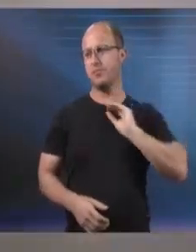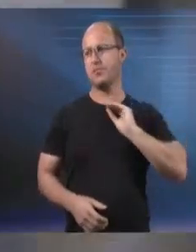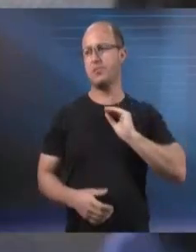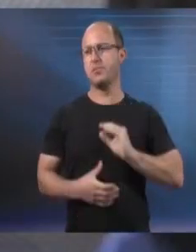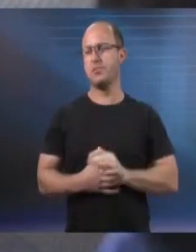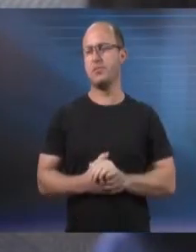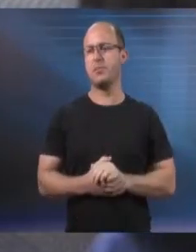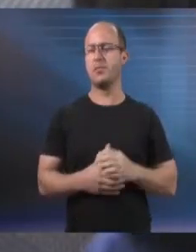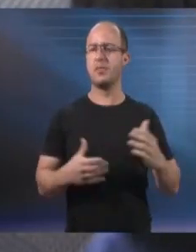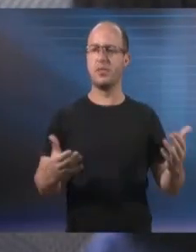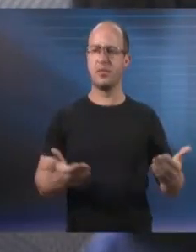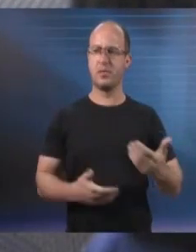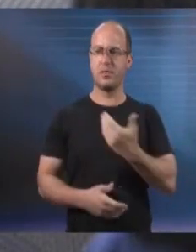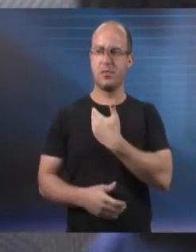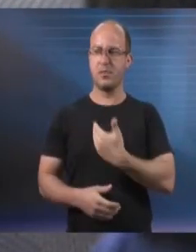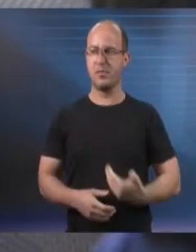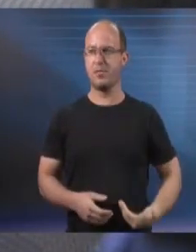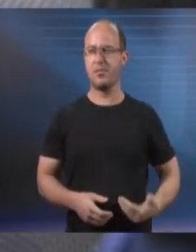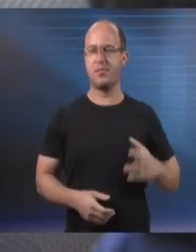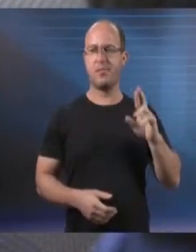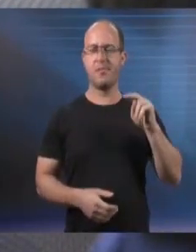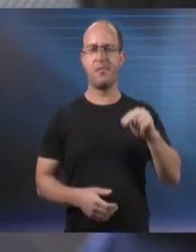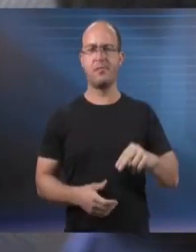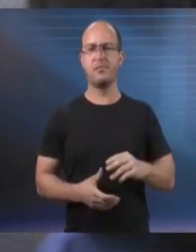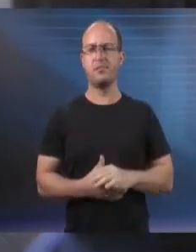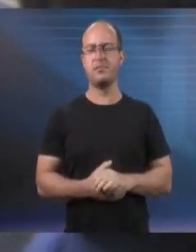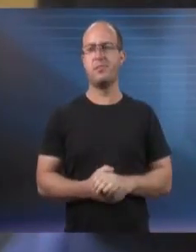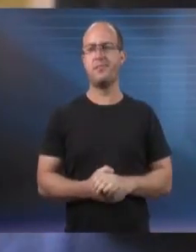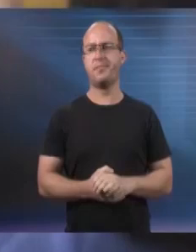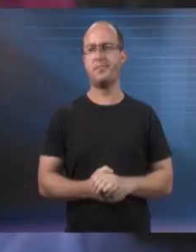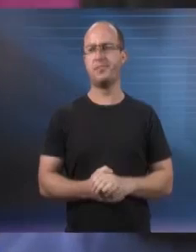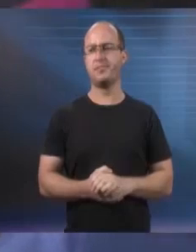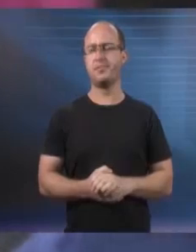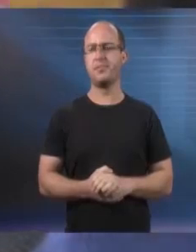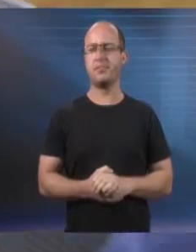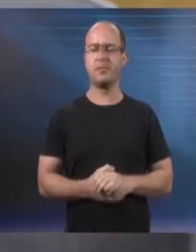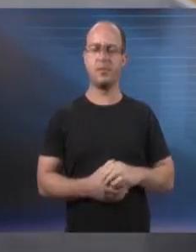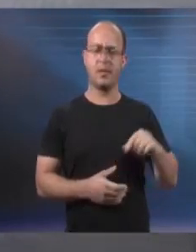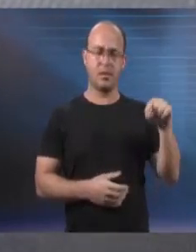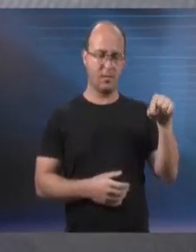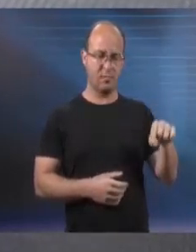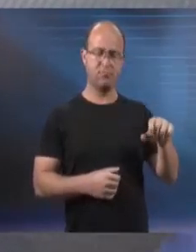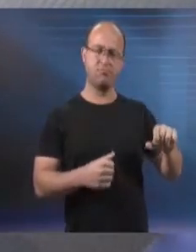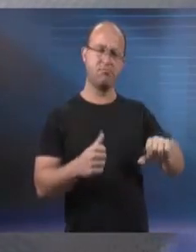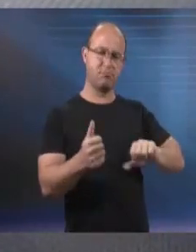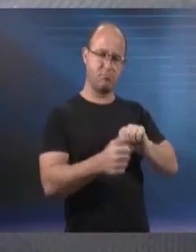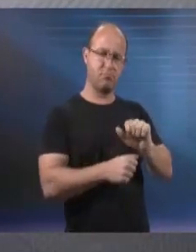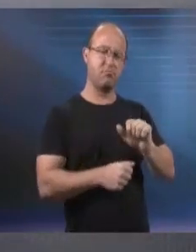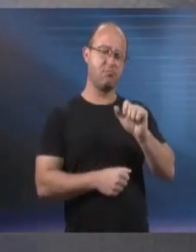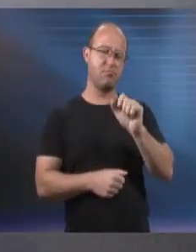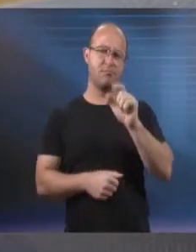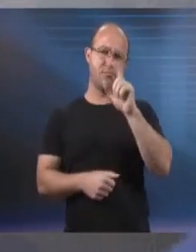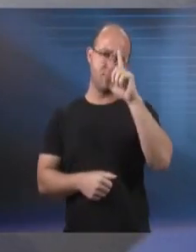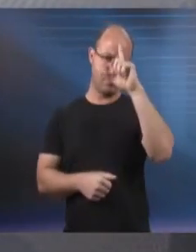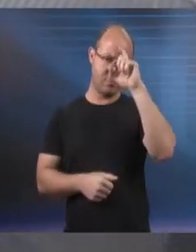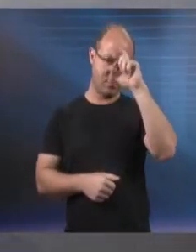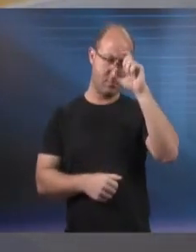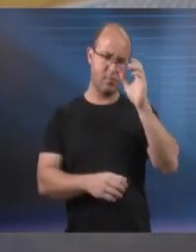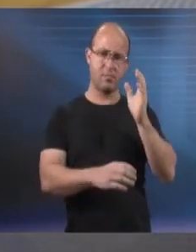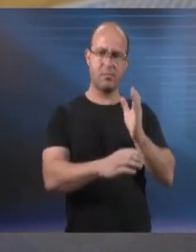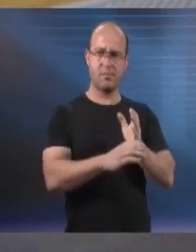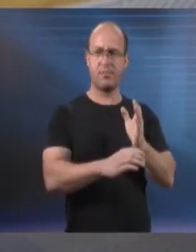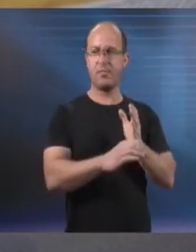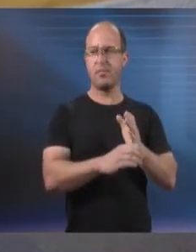Bezerra, hoje governadora do Rio Grande do Norte, para transformar o Hospital Regional de Caicó,